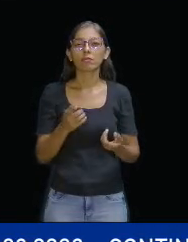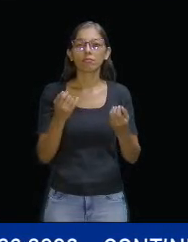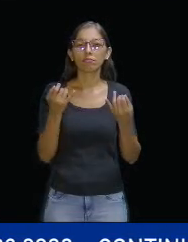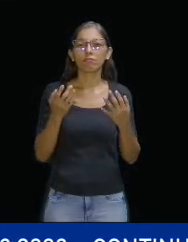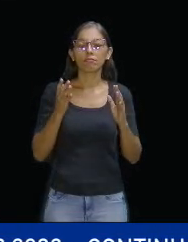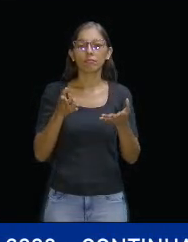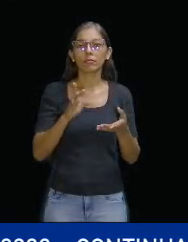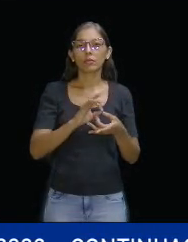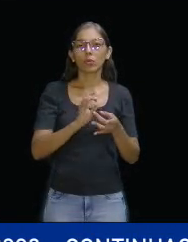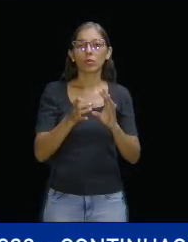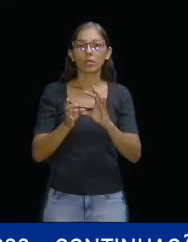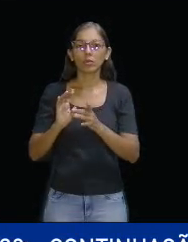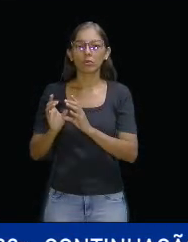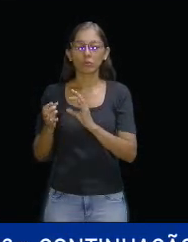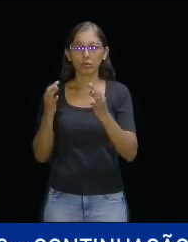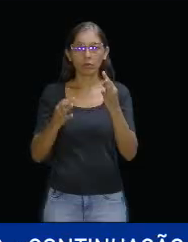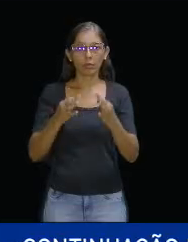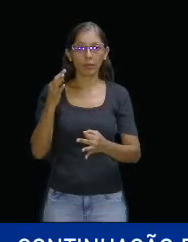contexto do julgamento.